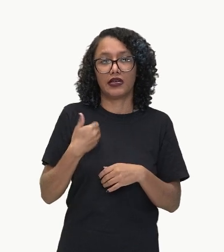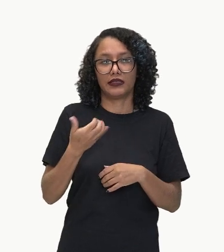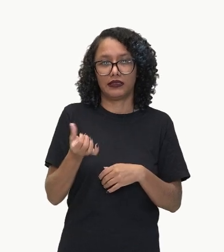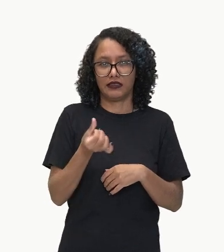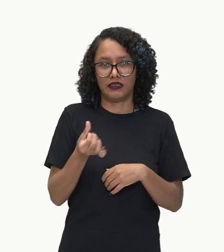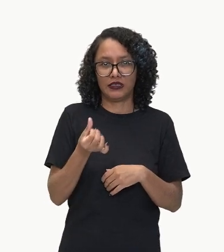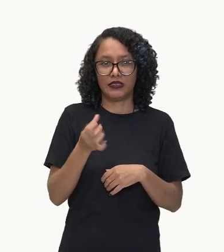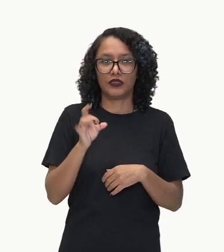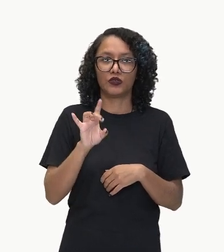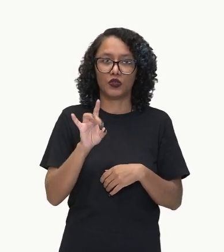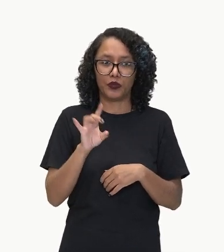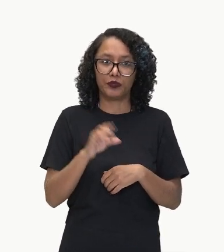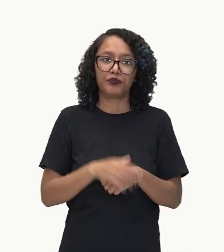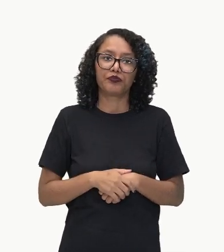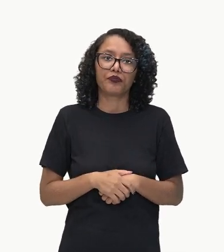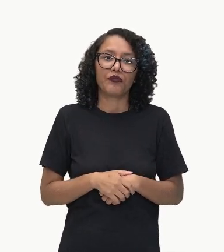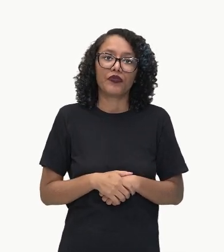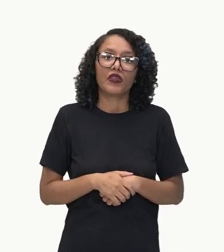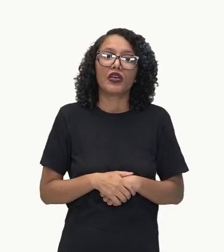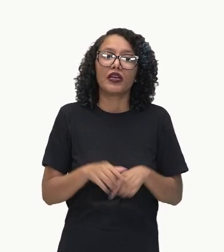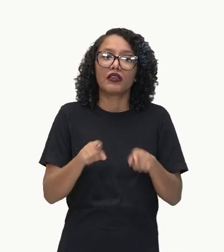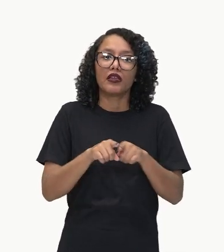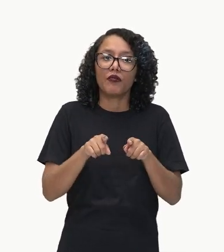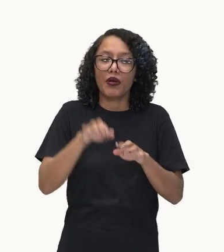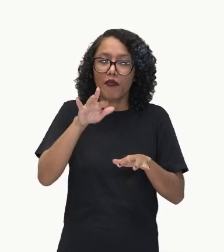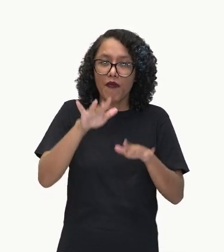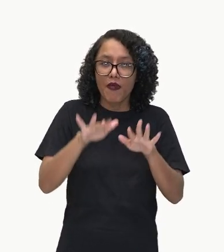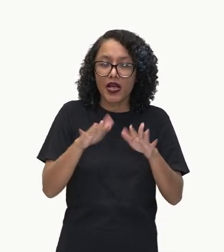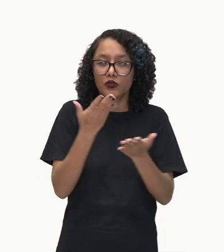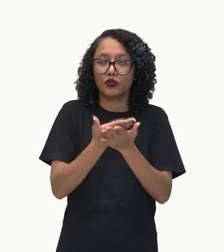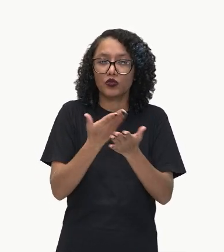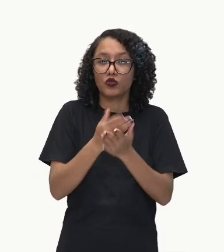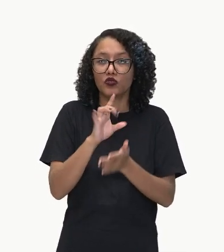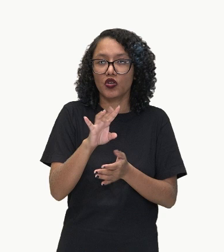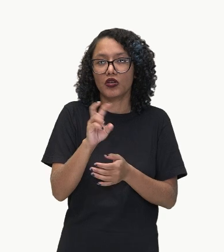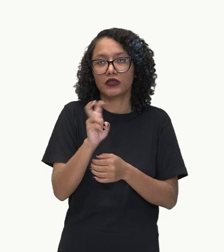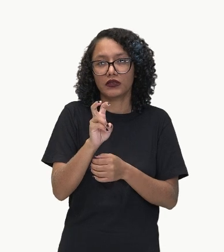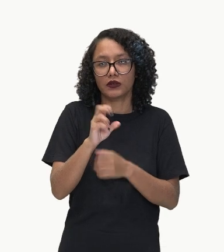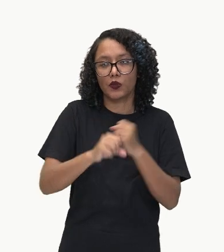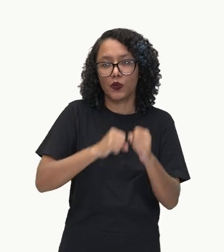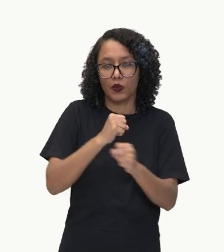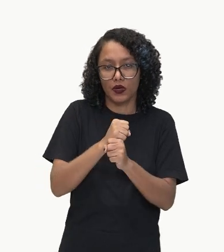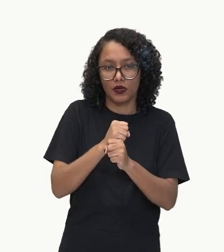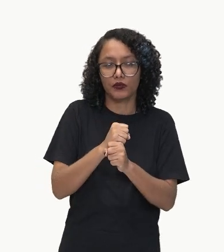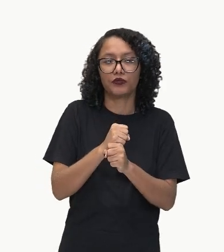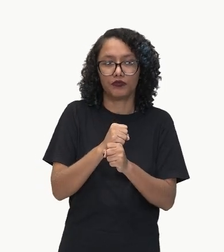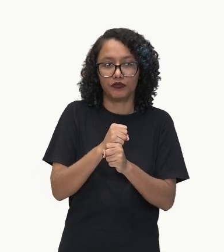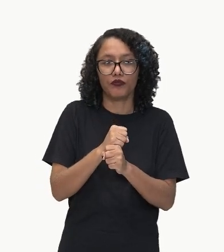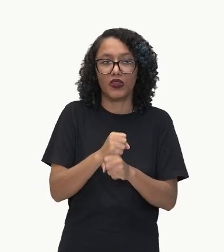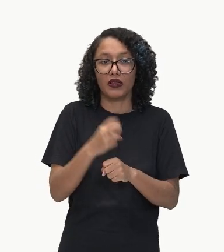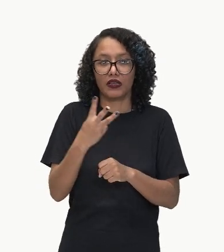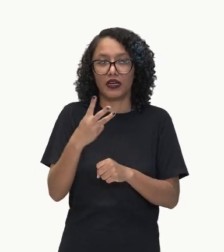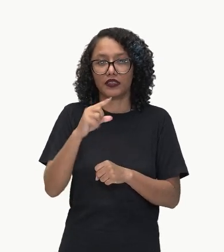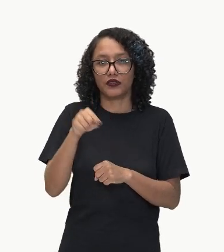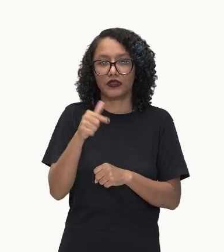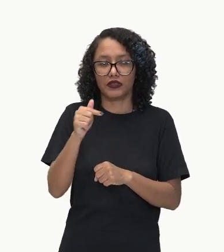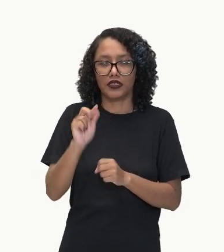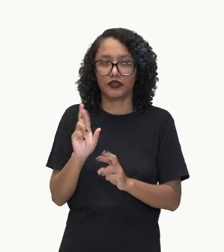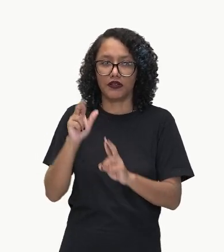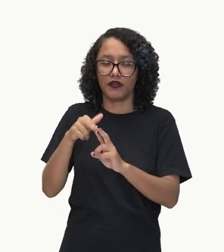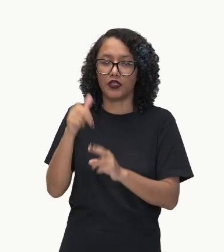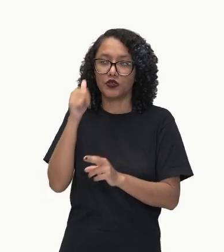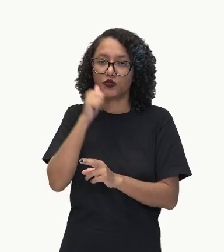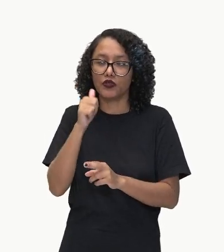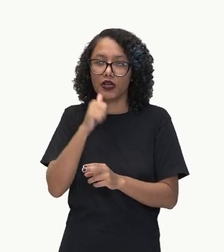anos. E a média de estudos da população era só de 5 anos, sendo que era 3,7 anos para